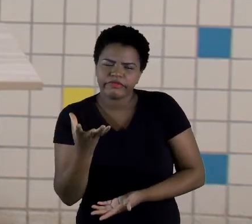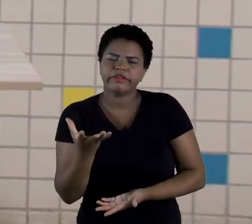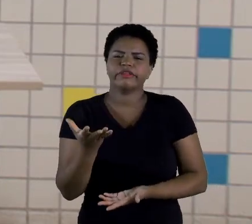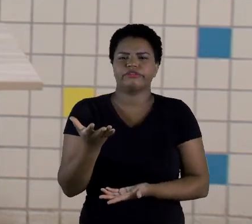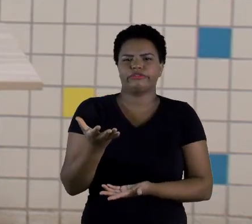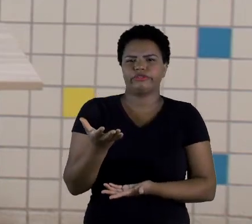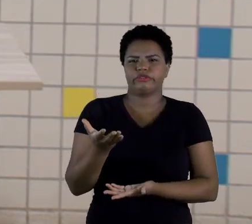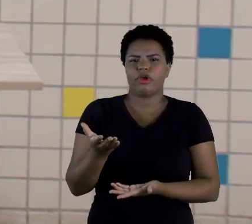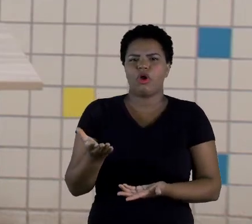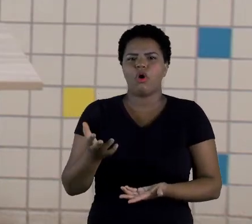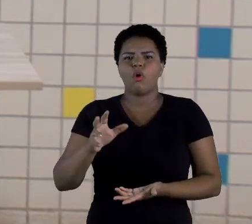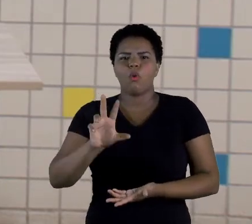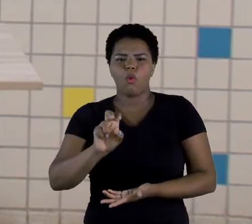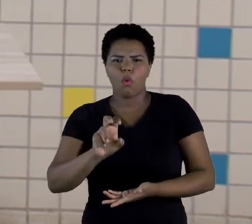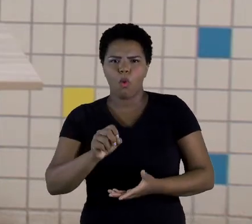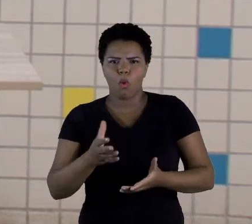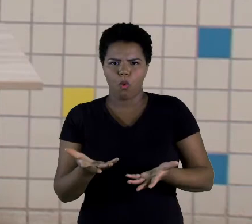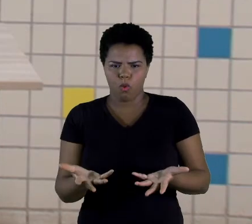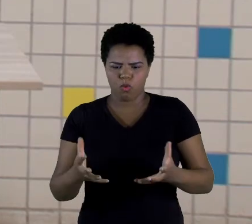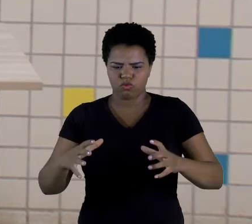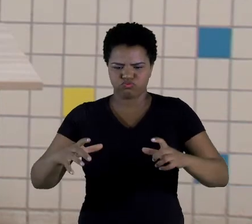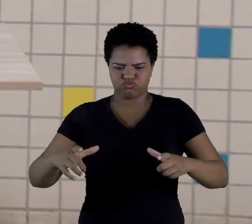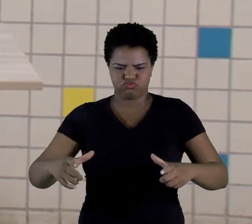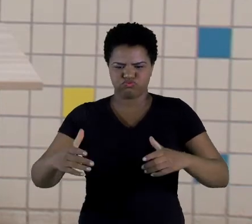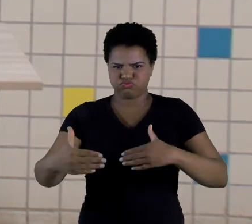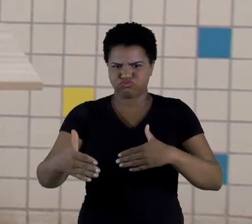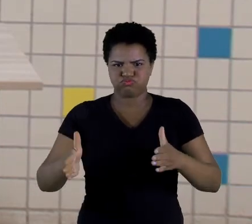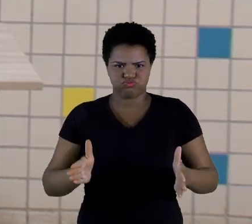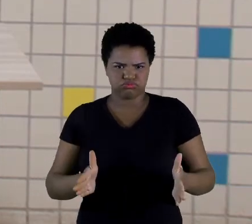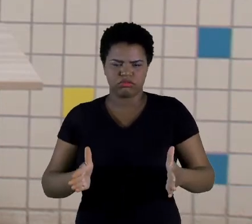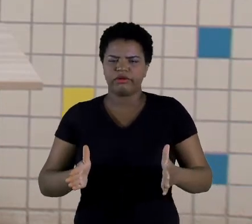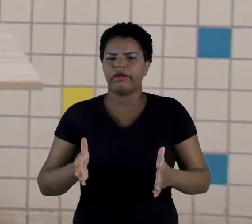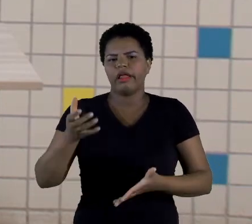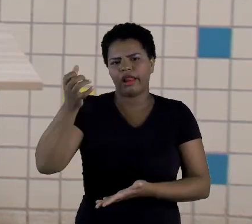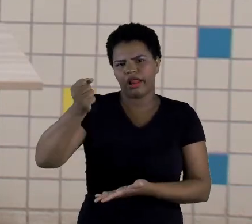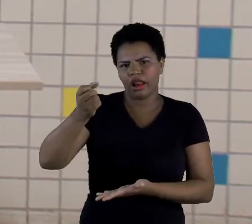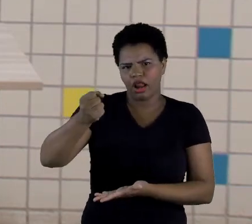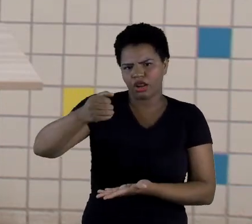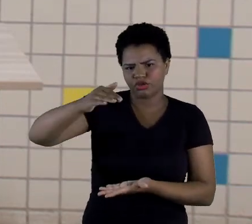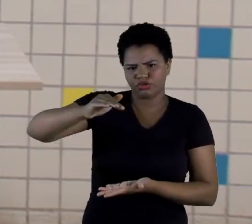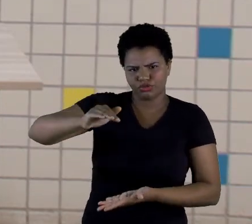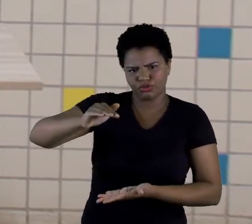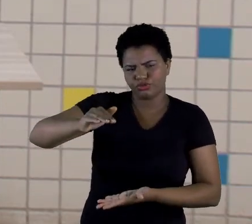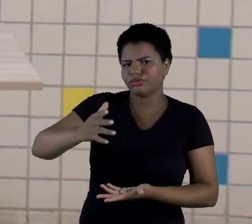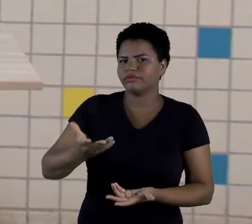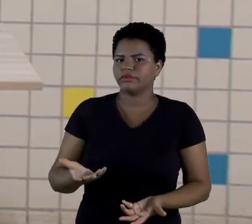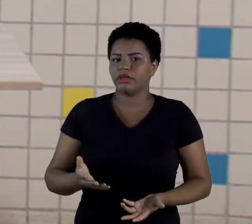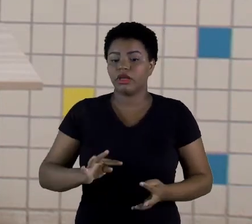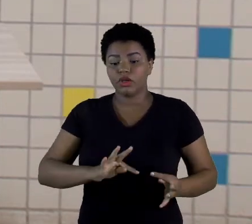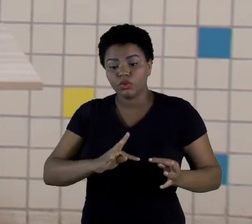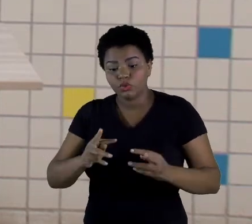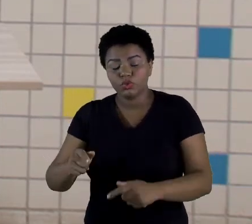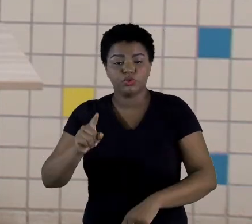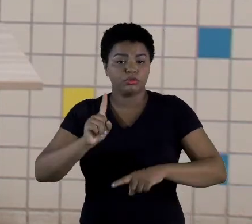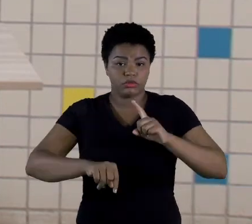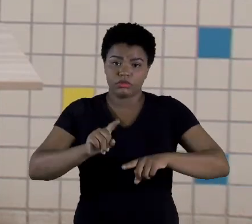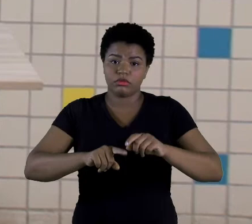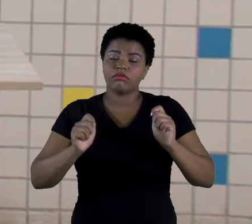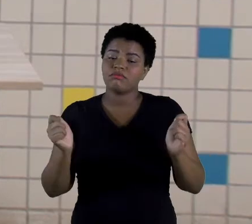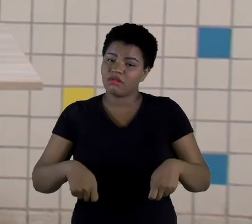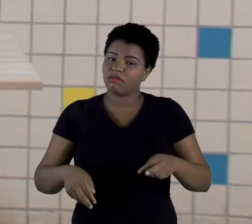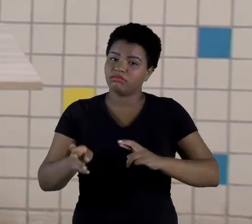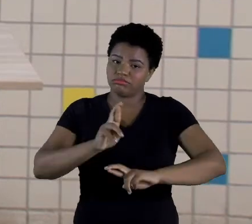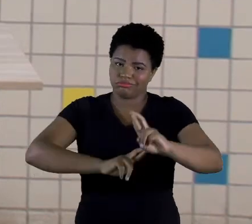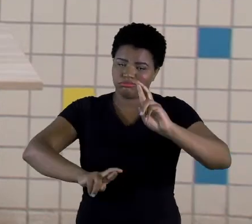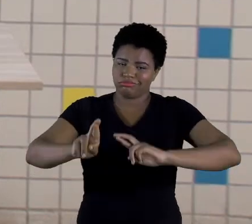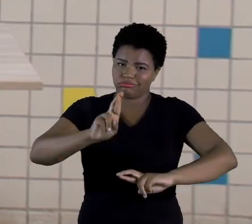caixa de ovo, a caixa de leite, tudo isso são produtos que podem ser reciclados. Nós